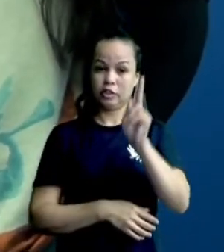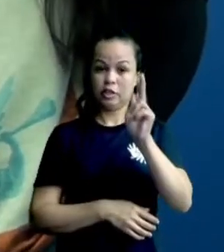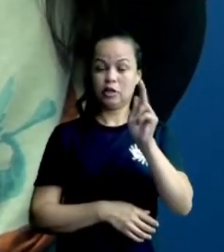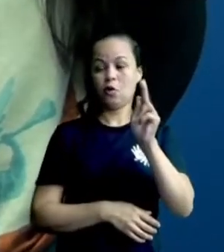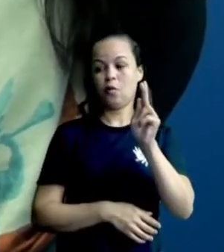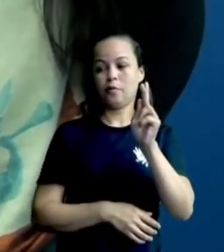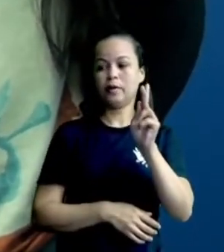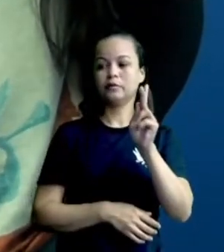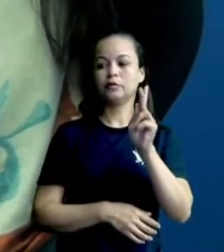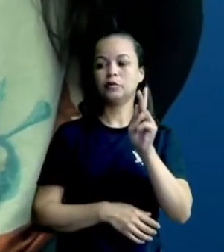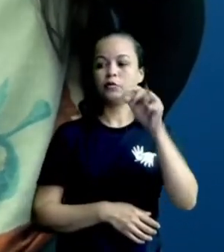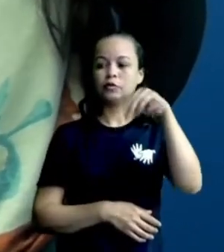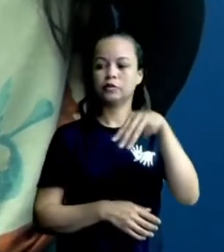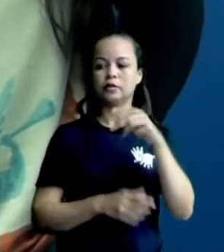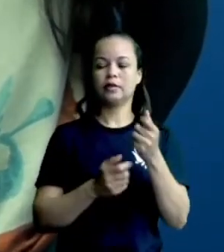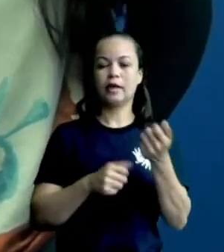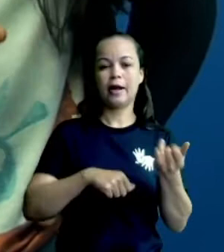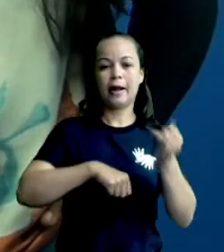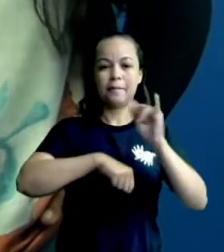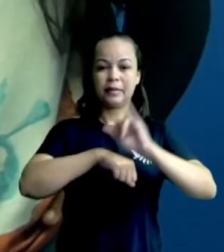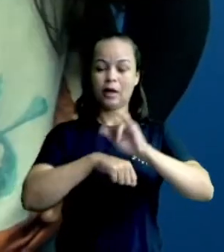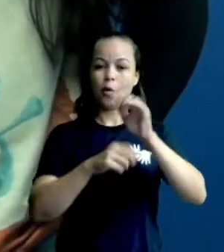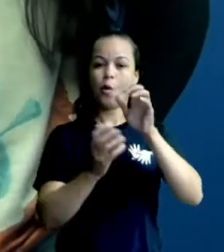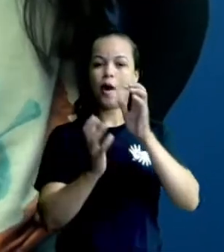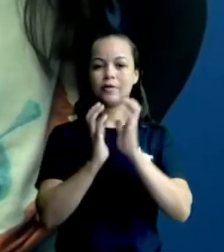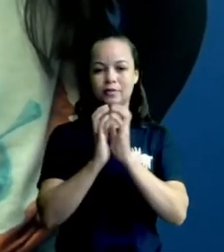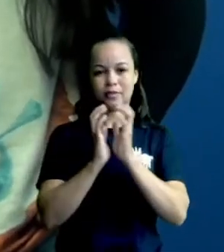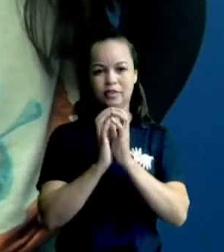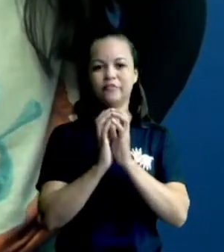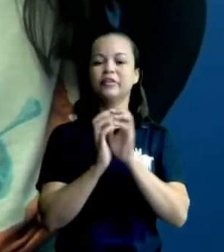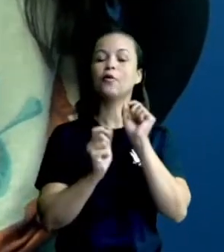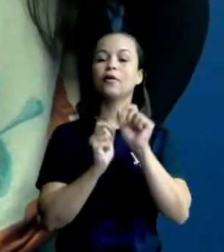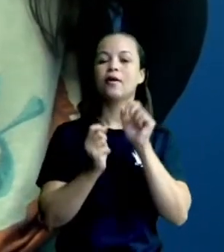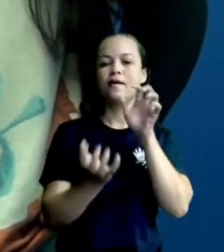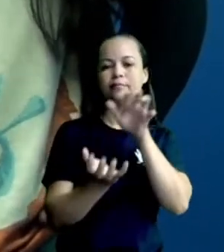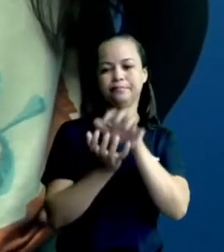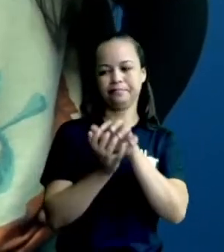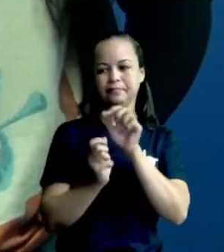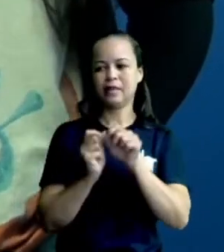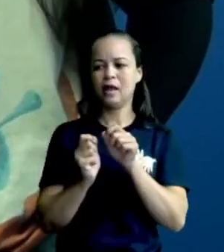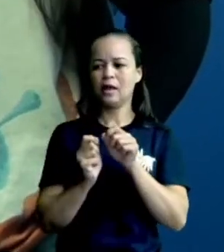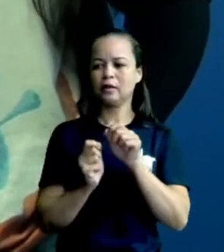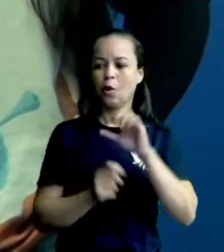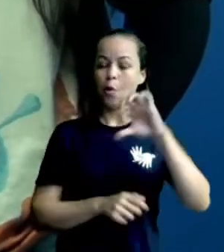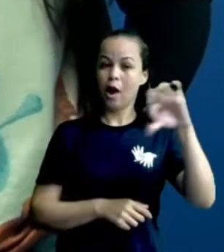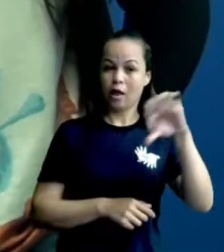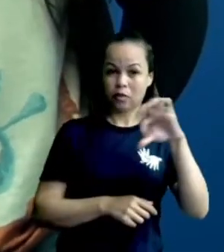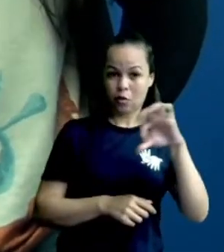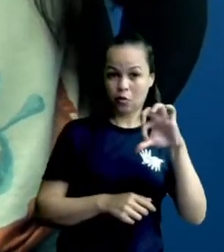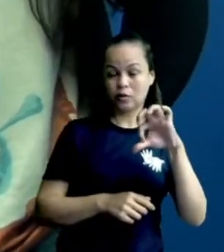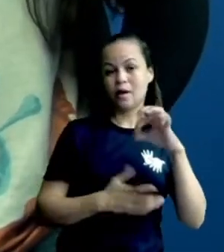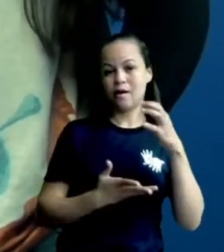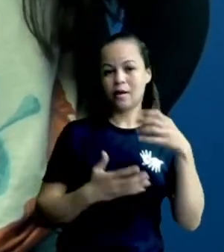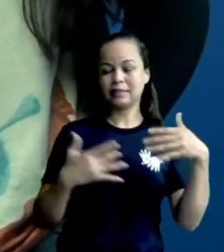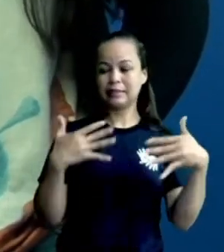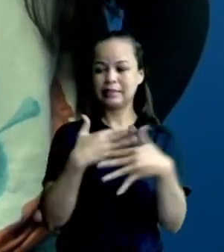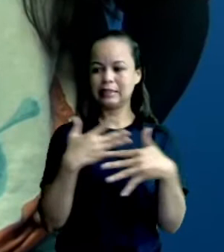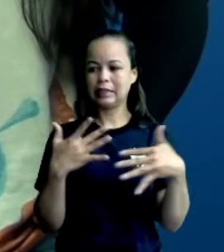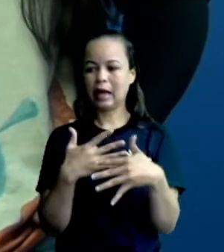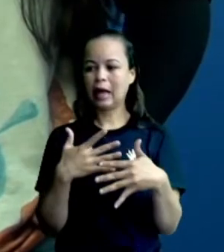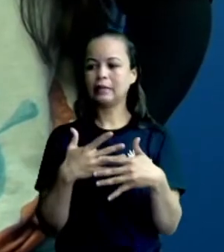a 9ª mais populosa de Pernambuco. Então, é uma cidade que está